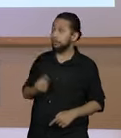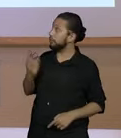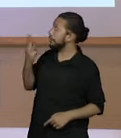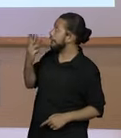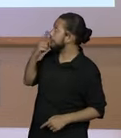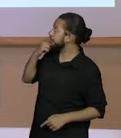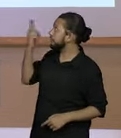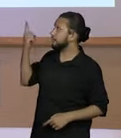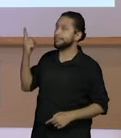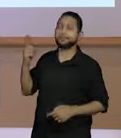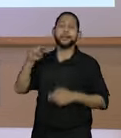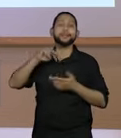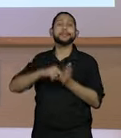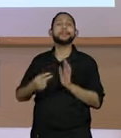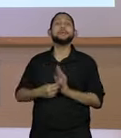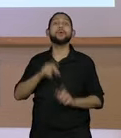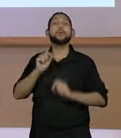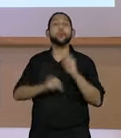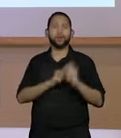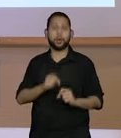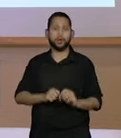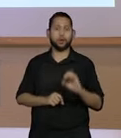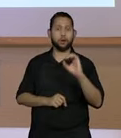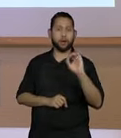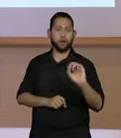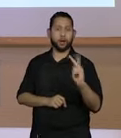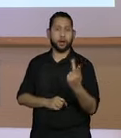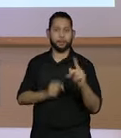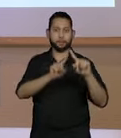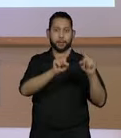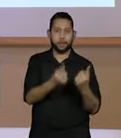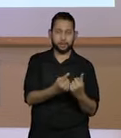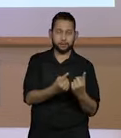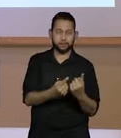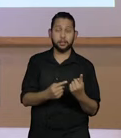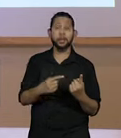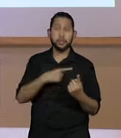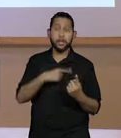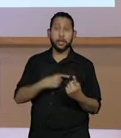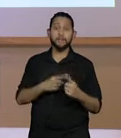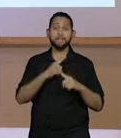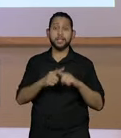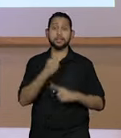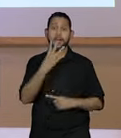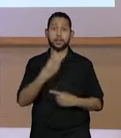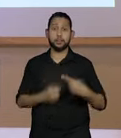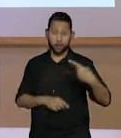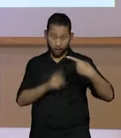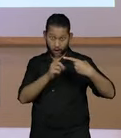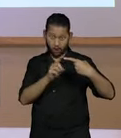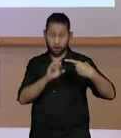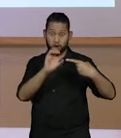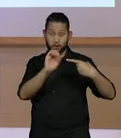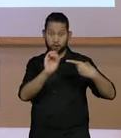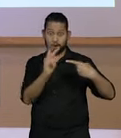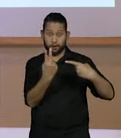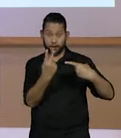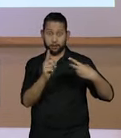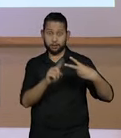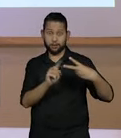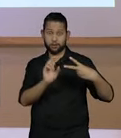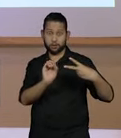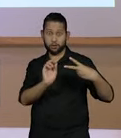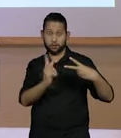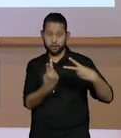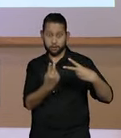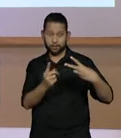um número que eu vou multiplicar tudo que tem dentro. Então, nesse caso, não tem 1, ele vai ser multiplicado, ele tem 1, vai